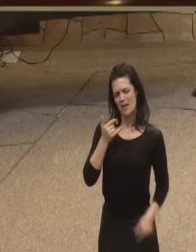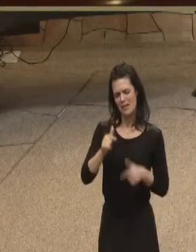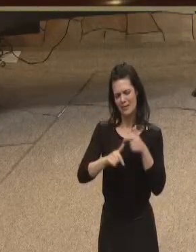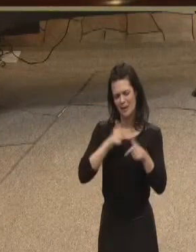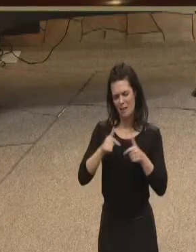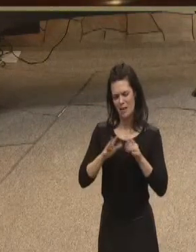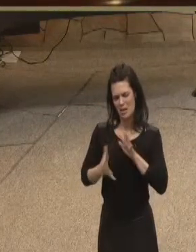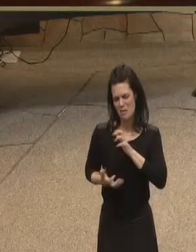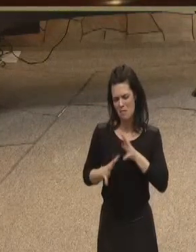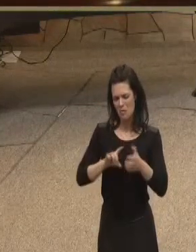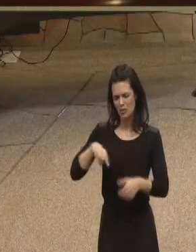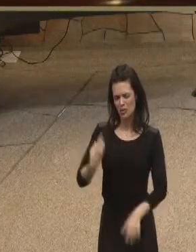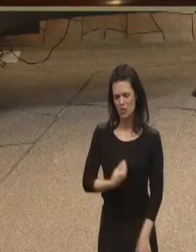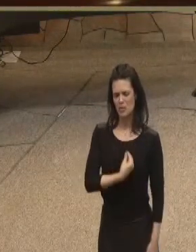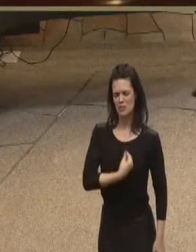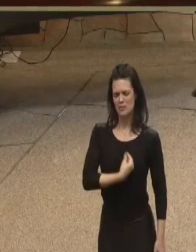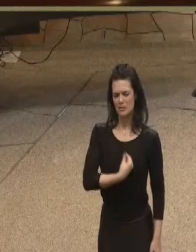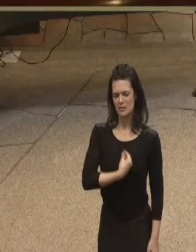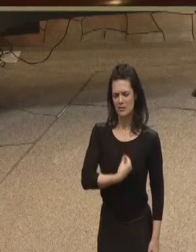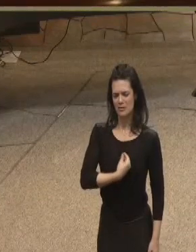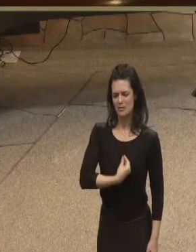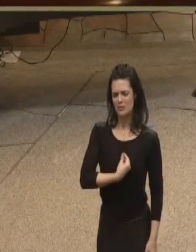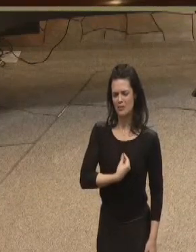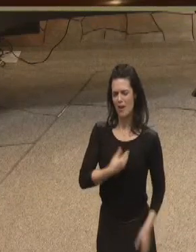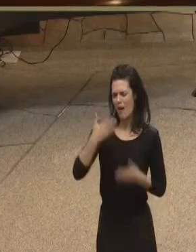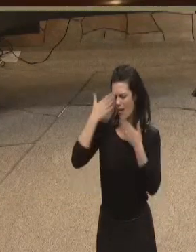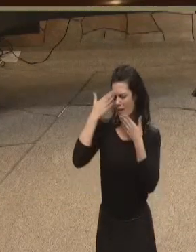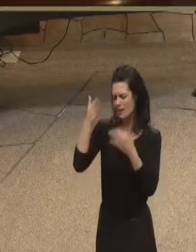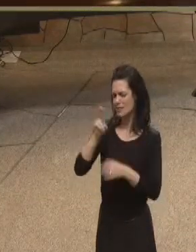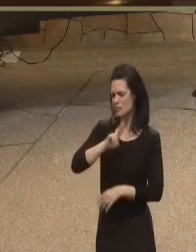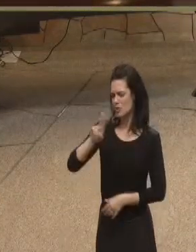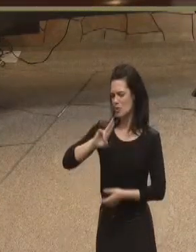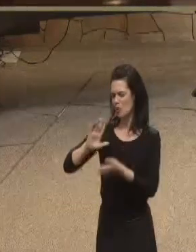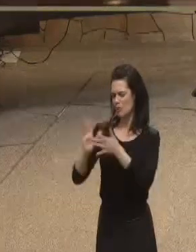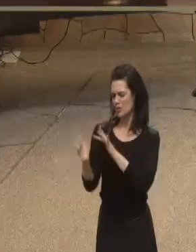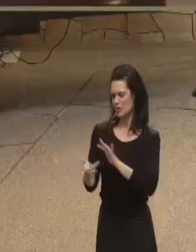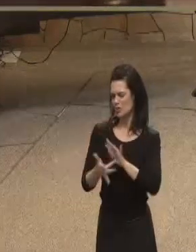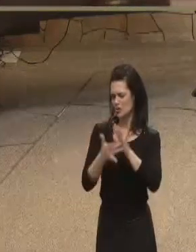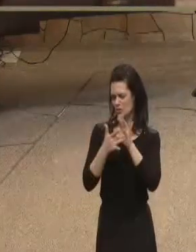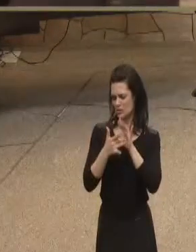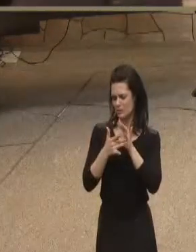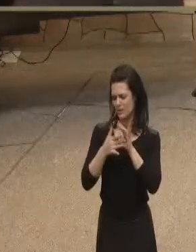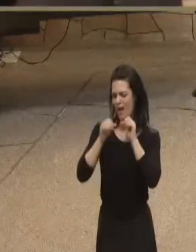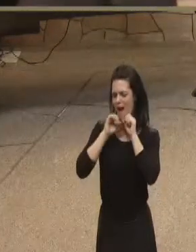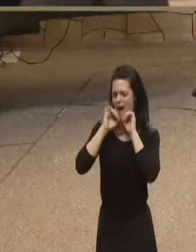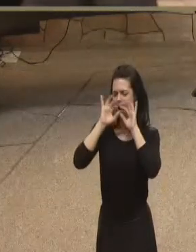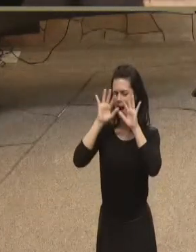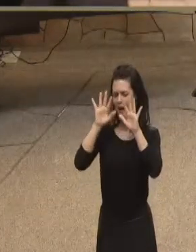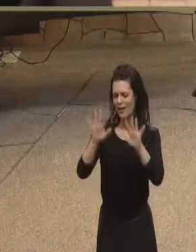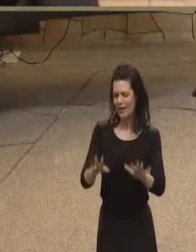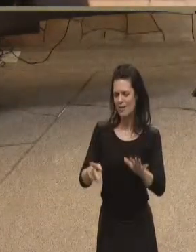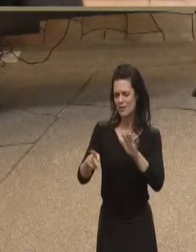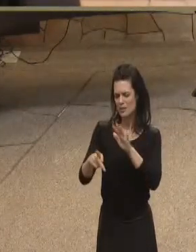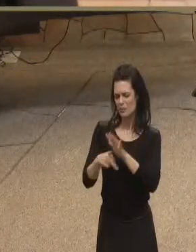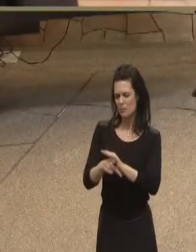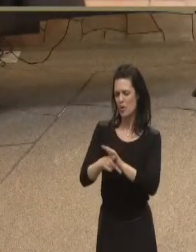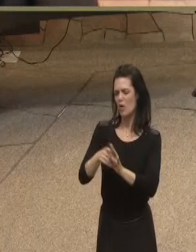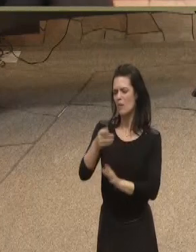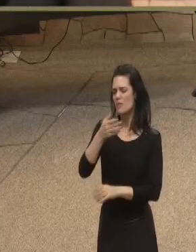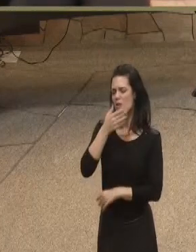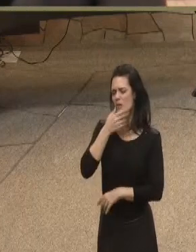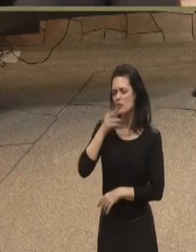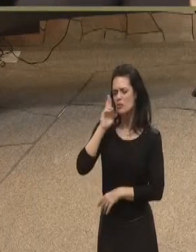que pedimos e agradecemos no nome santo de Jesus. E que a graça do nosso Senhor e Salvador